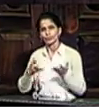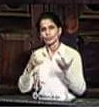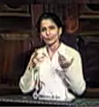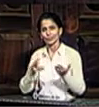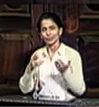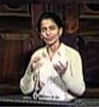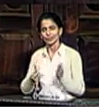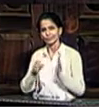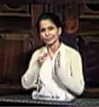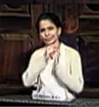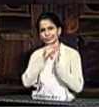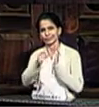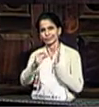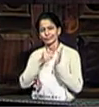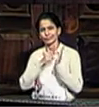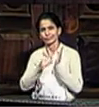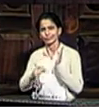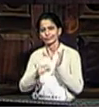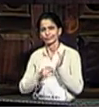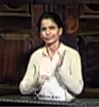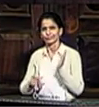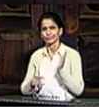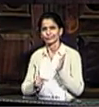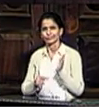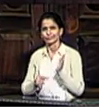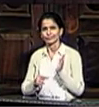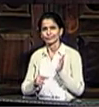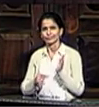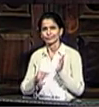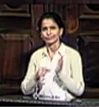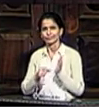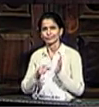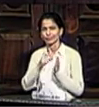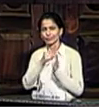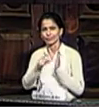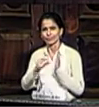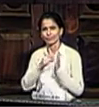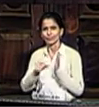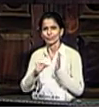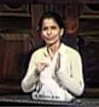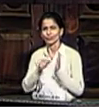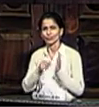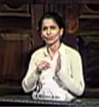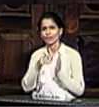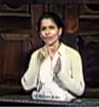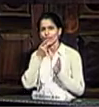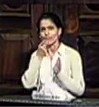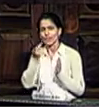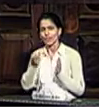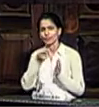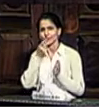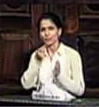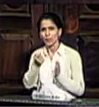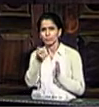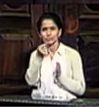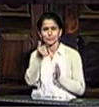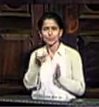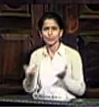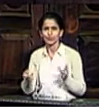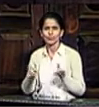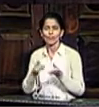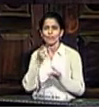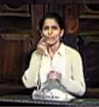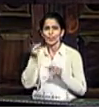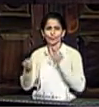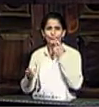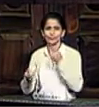de parágrafos, de pouca simbologia, apenas para dizer o momento da crise. Mas eu